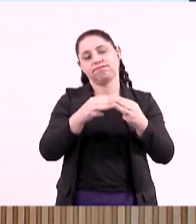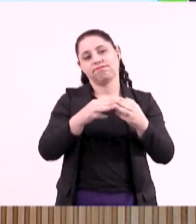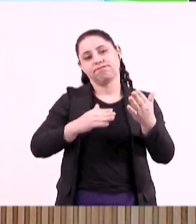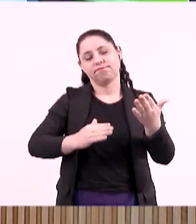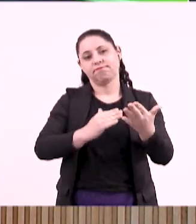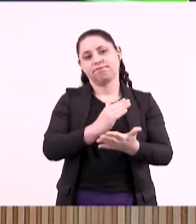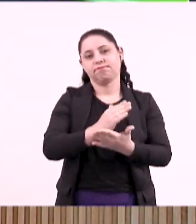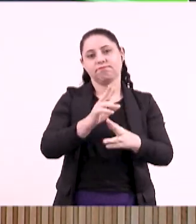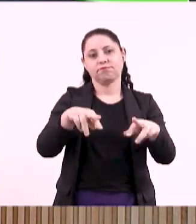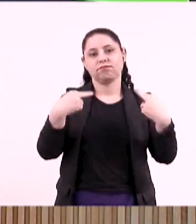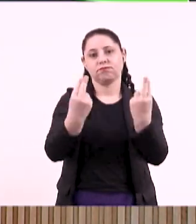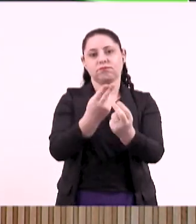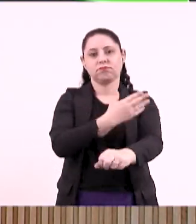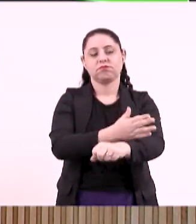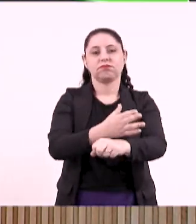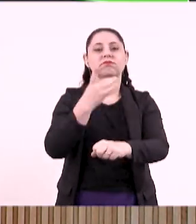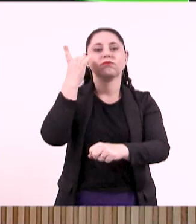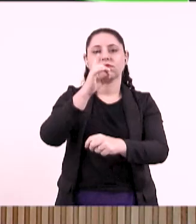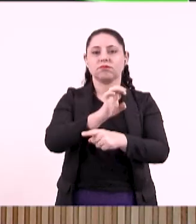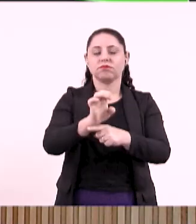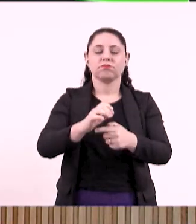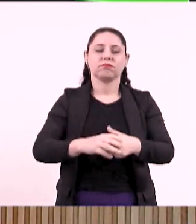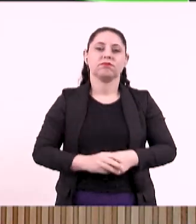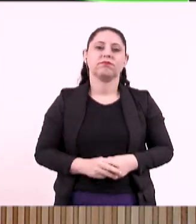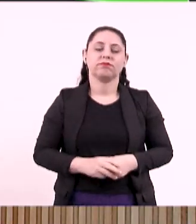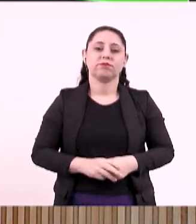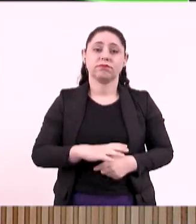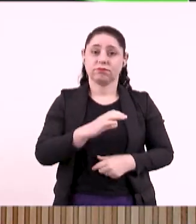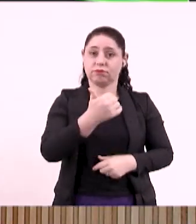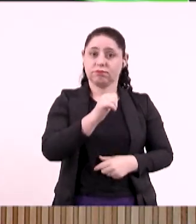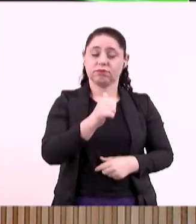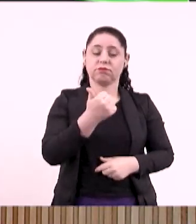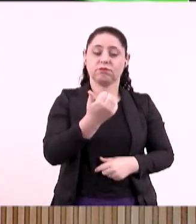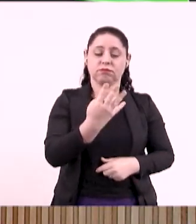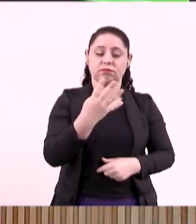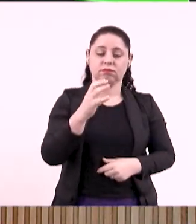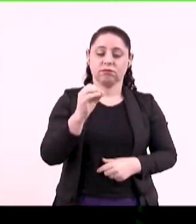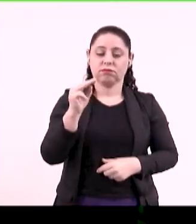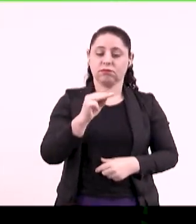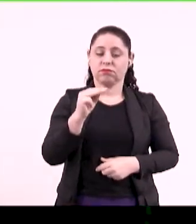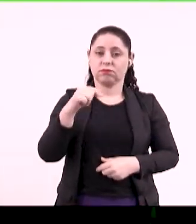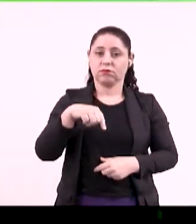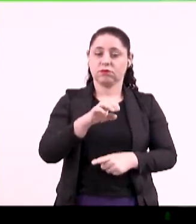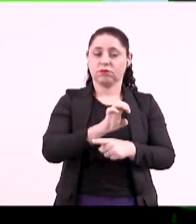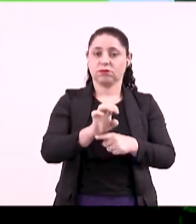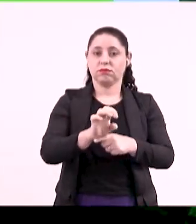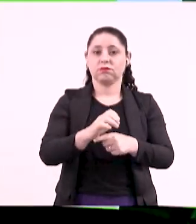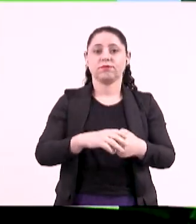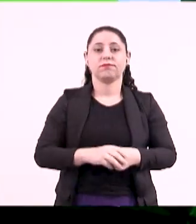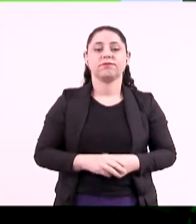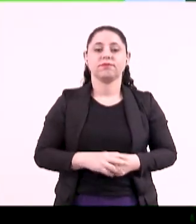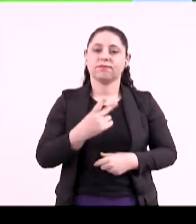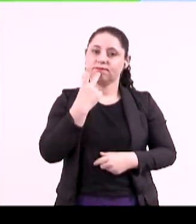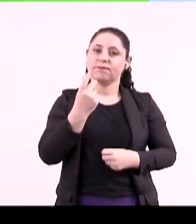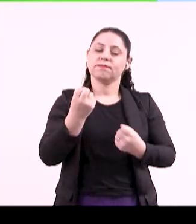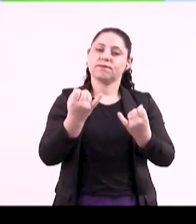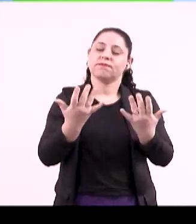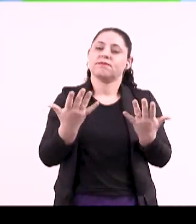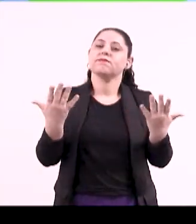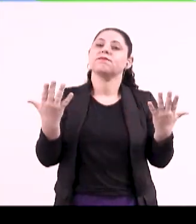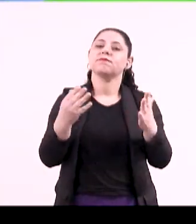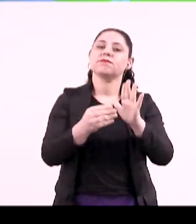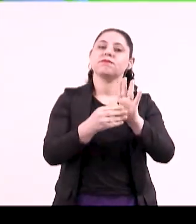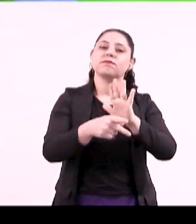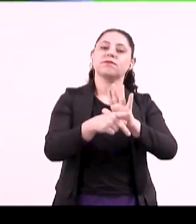que foi aprovada na sessão de hoje já pelos deputados estaduais. Bom, 11 horas e 40 minutos em Mato Grosso do Sul, a gente fala agora sobre